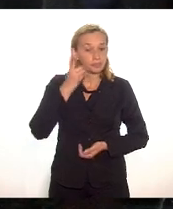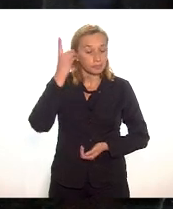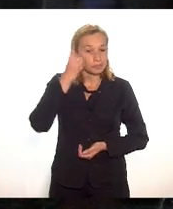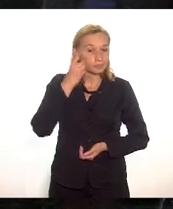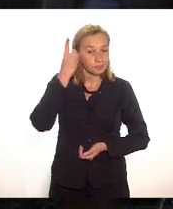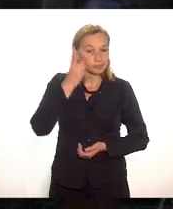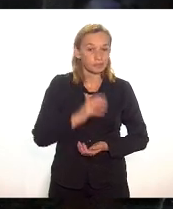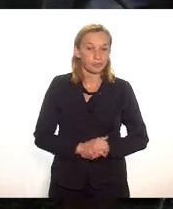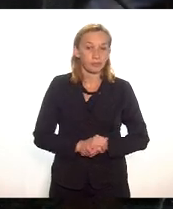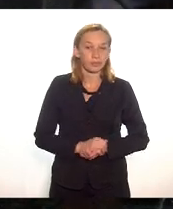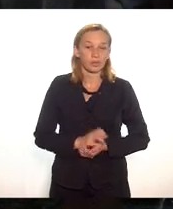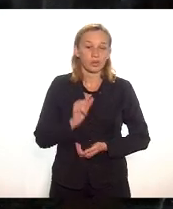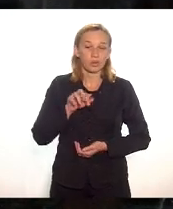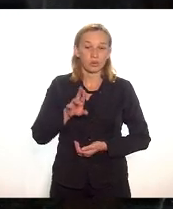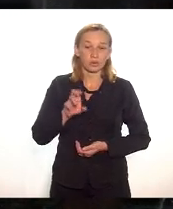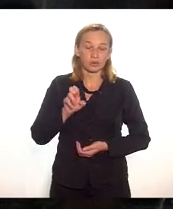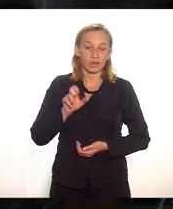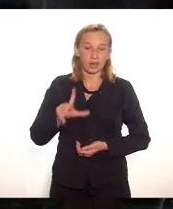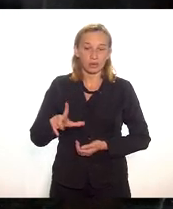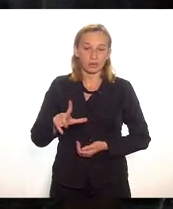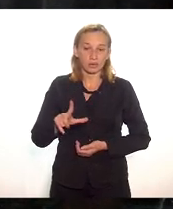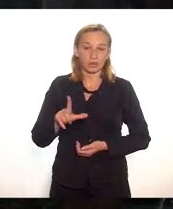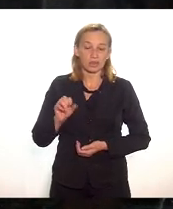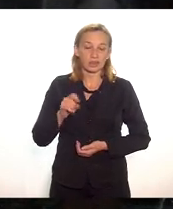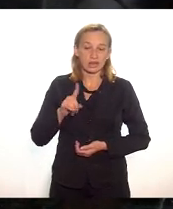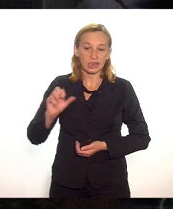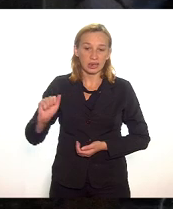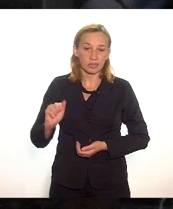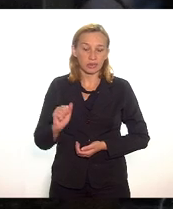Deputado Coronel Salema.